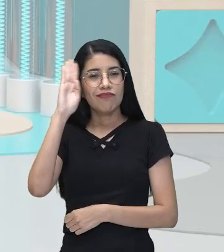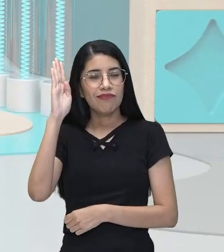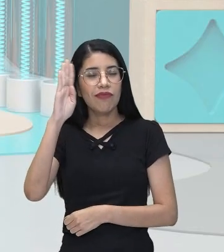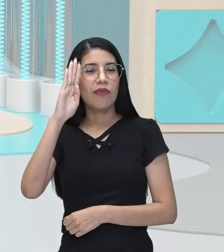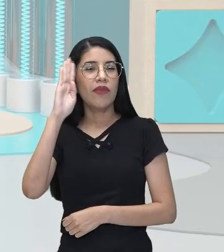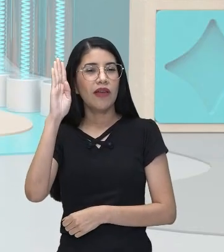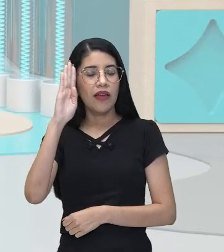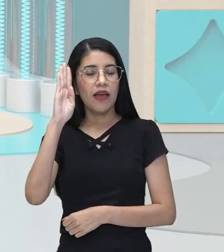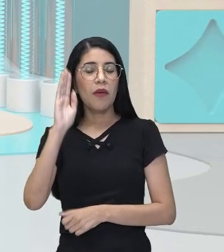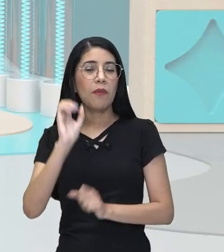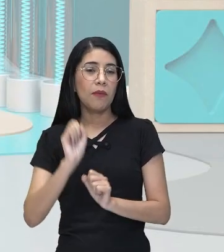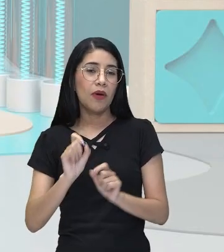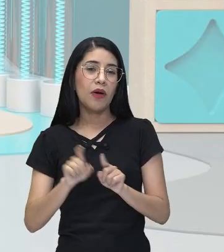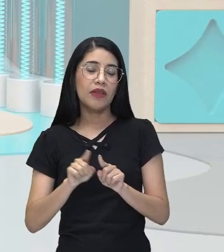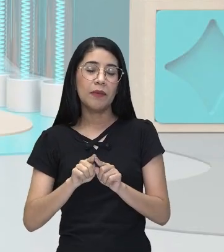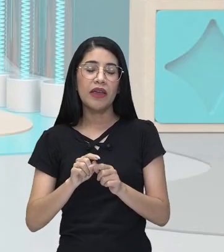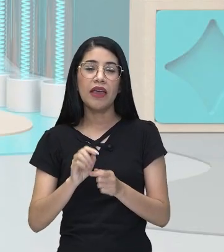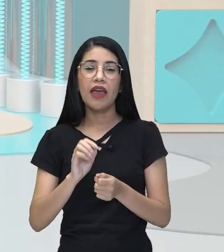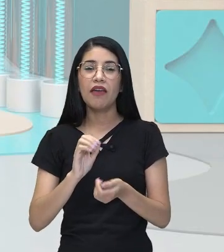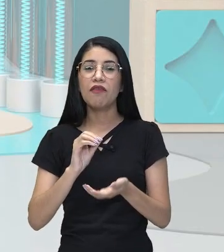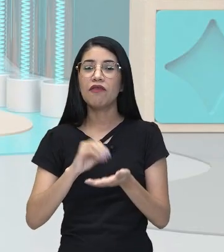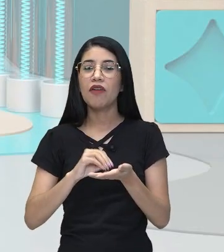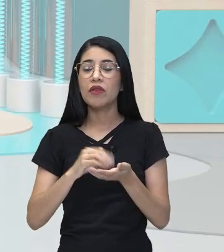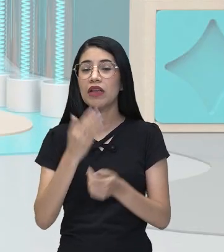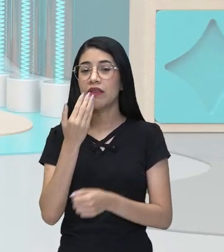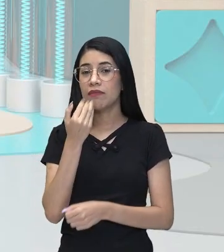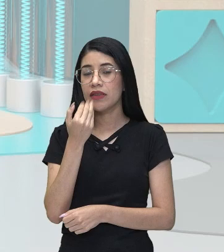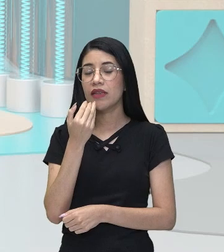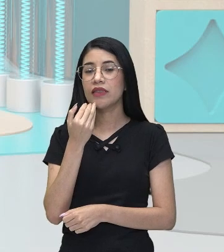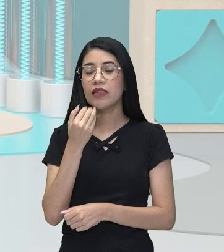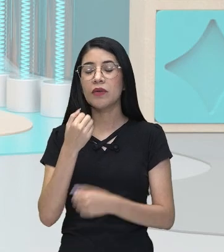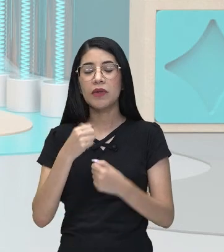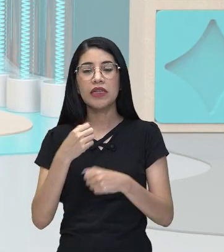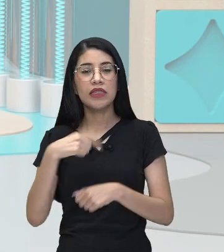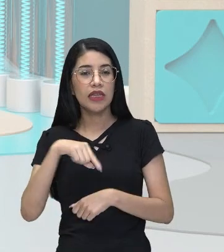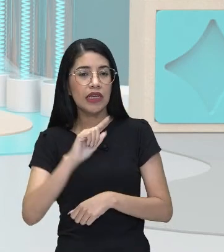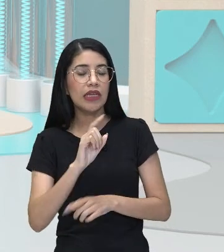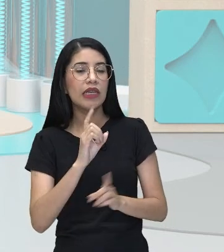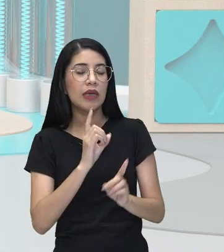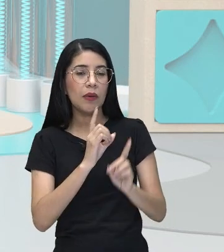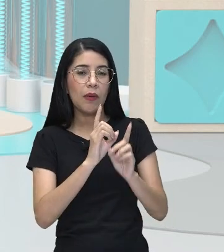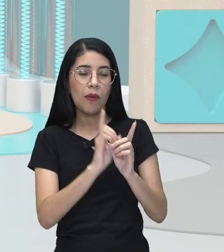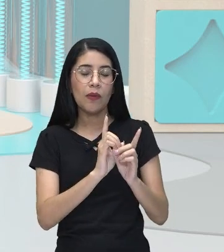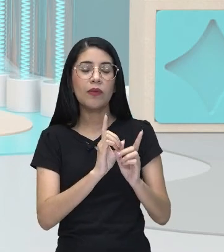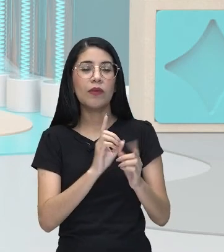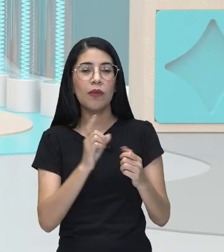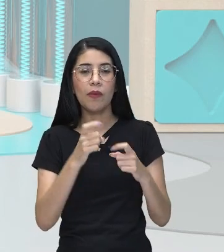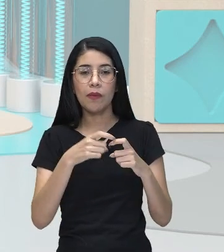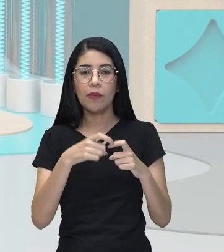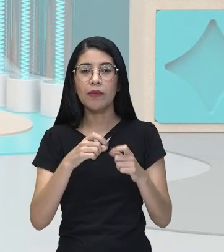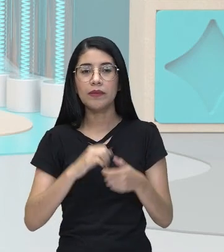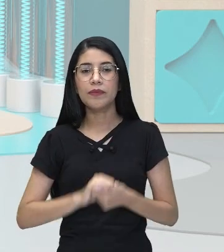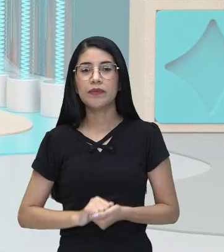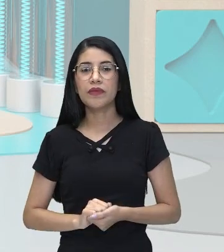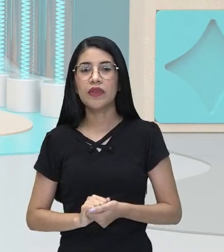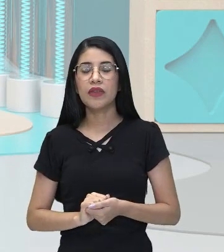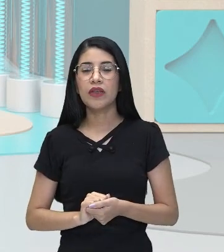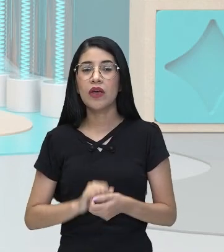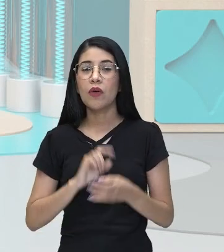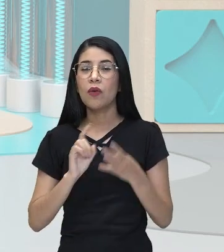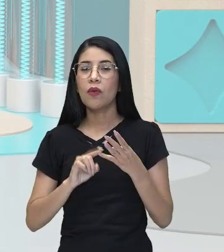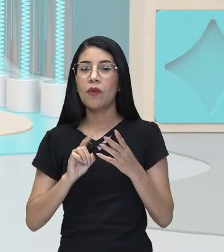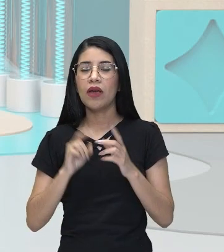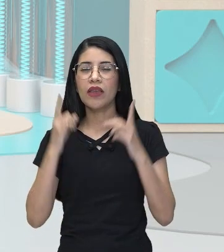repente, pode ser falta de glicose. Então, tem que procurar um médico. O quarto sintoma que vamos ver aí, ó, é o zumbido no